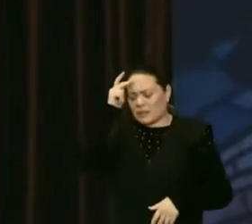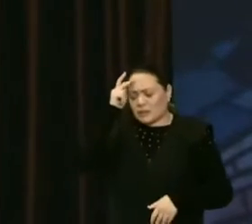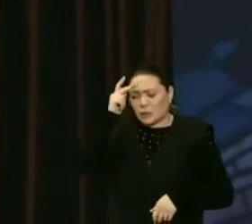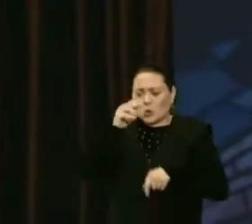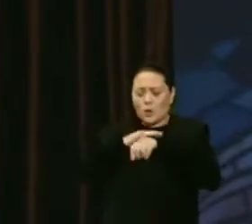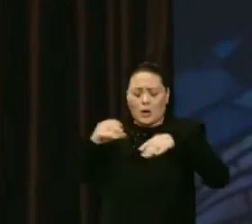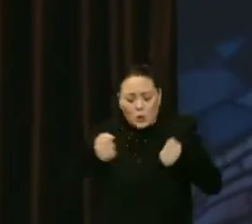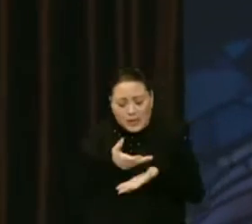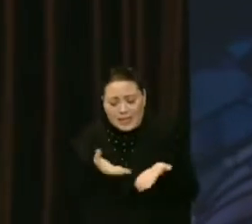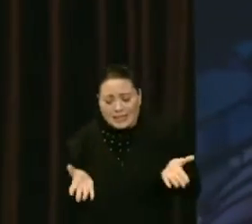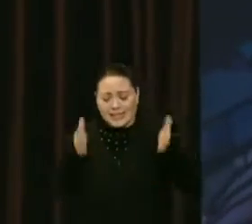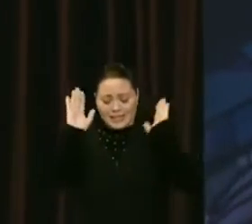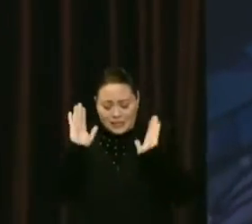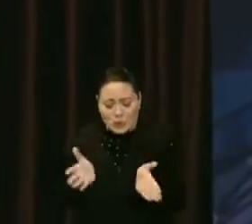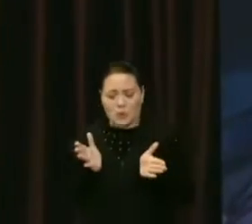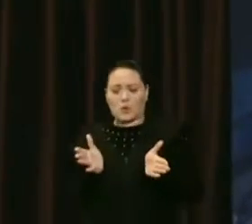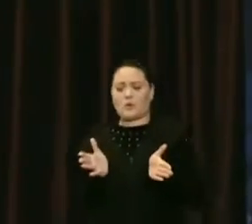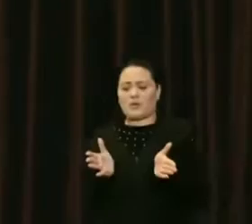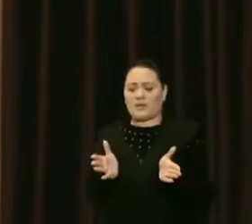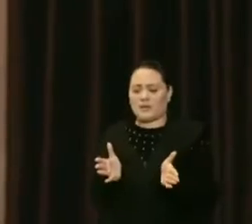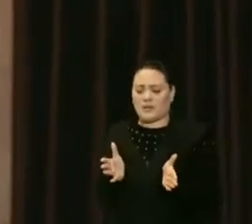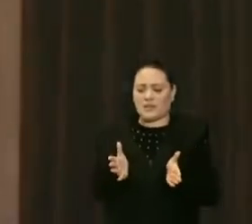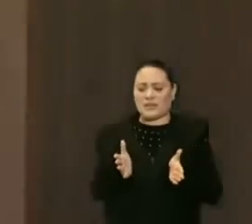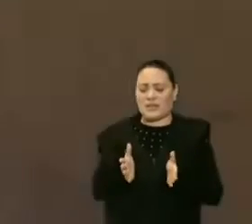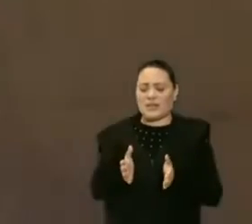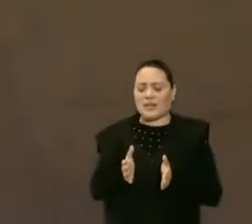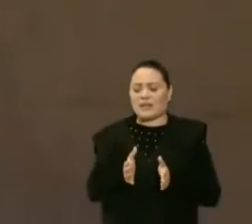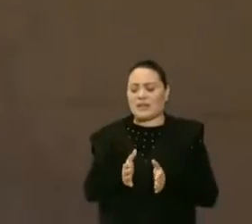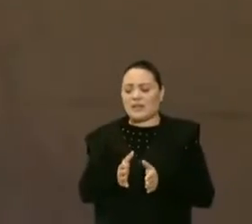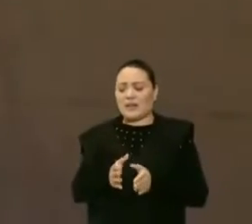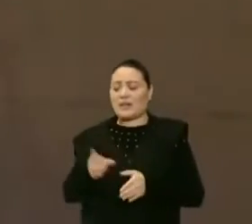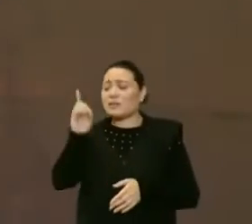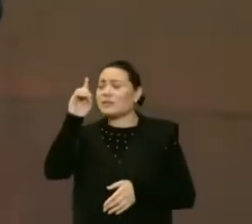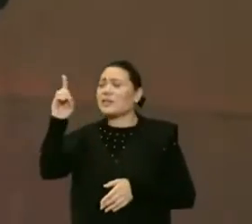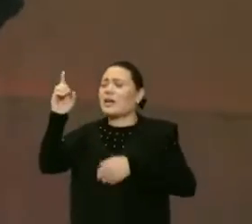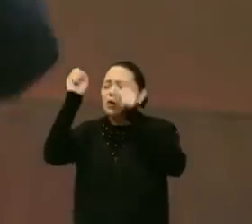ser salvas hoje aqui. Nada é impossível